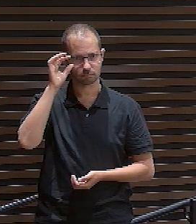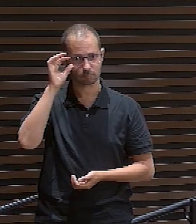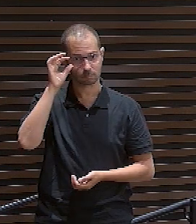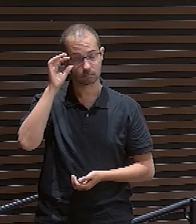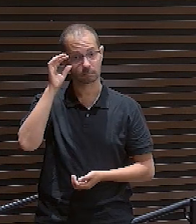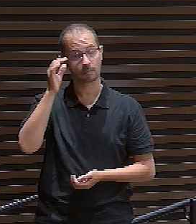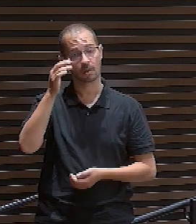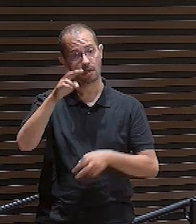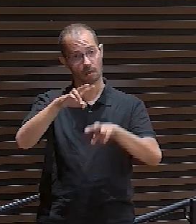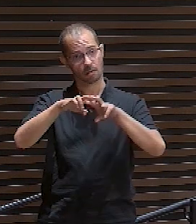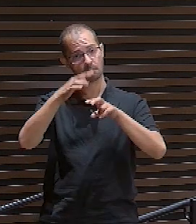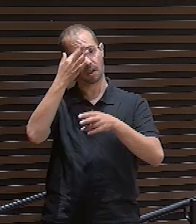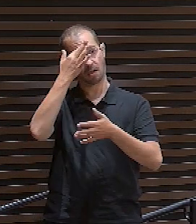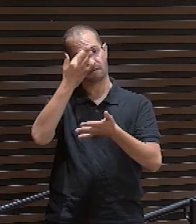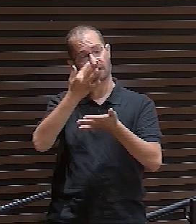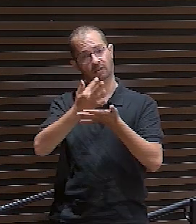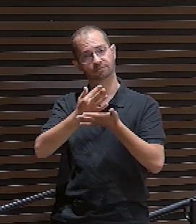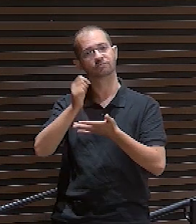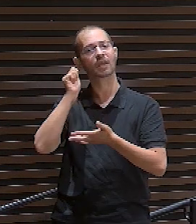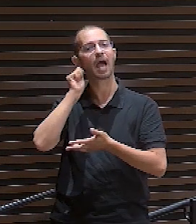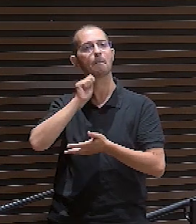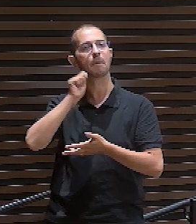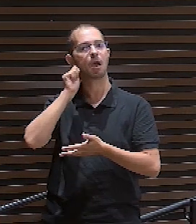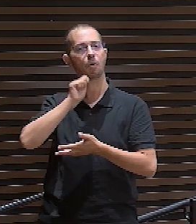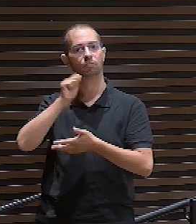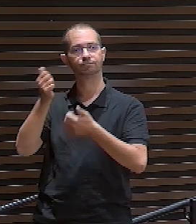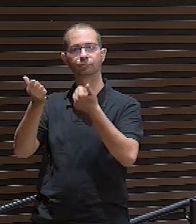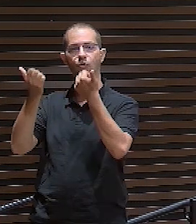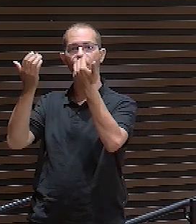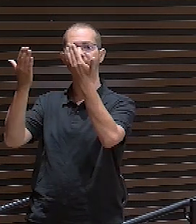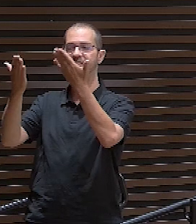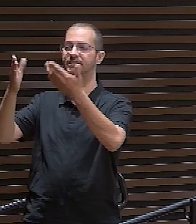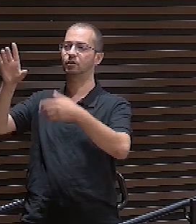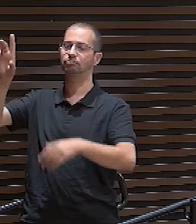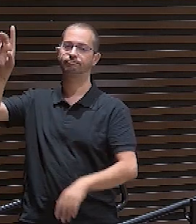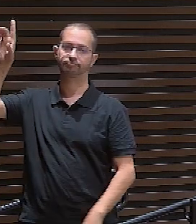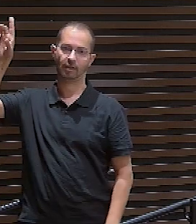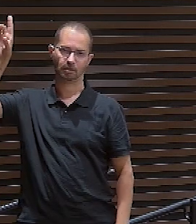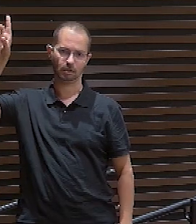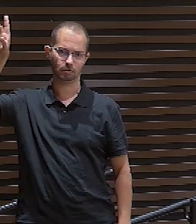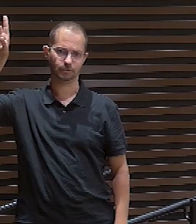Pela fé, Abel ofereceu a Deus.